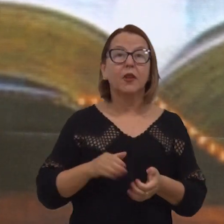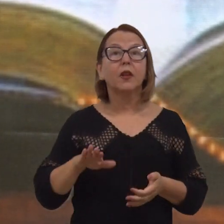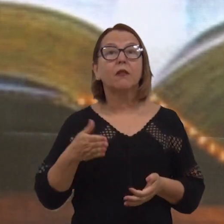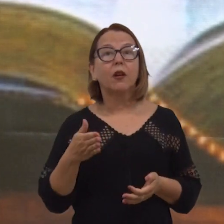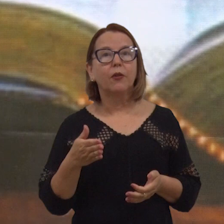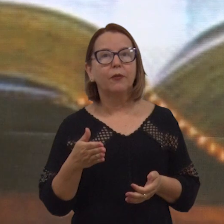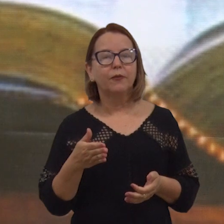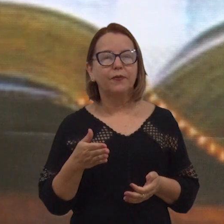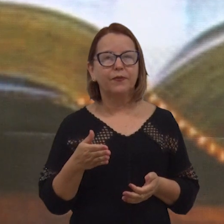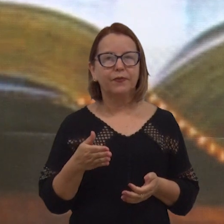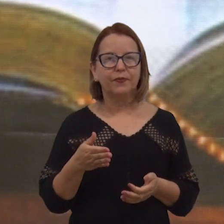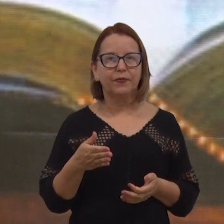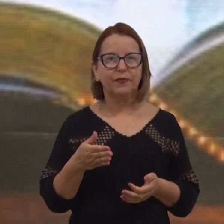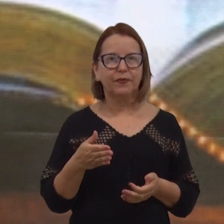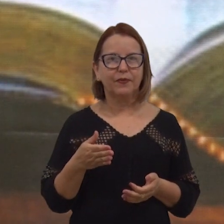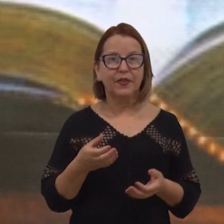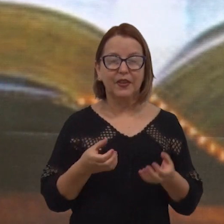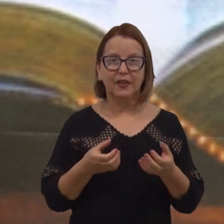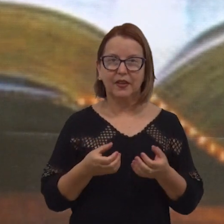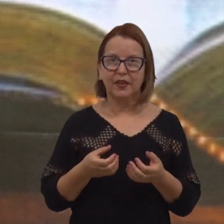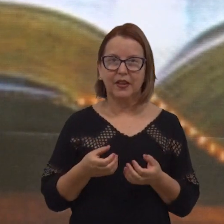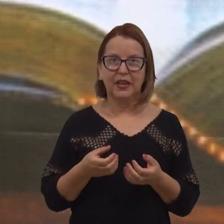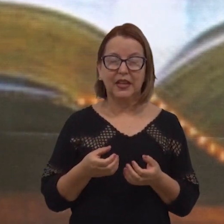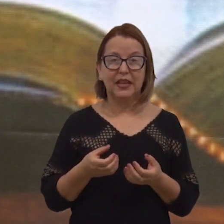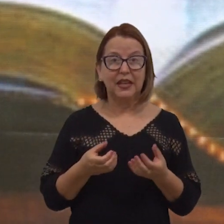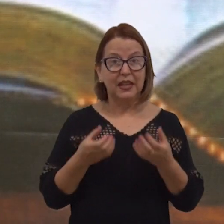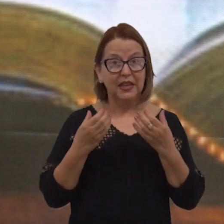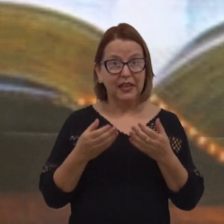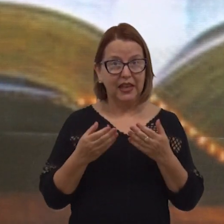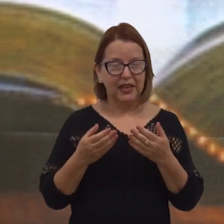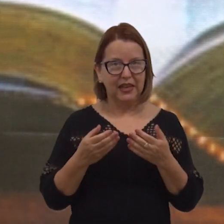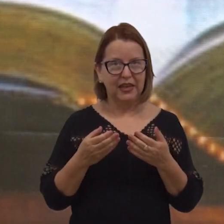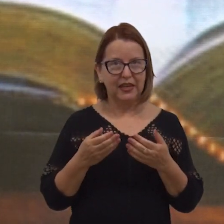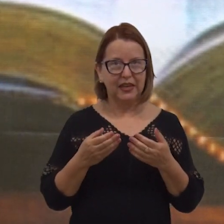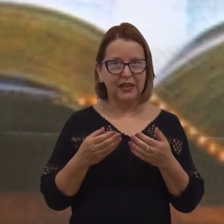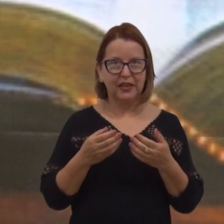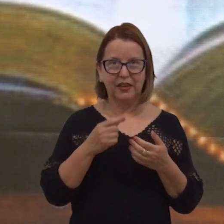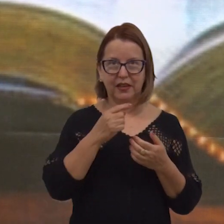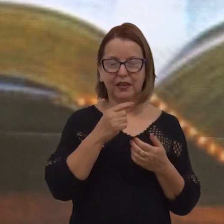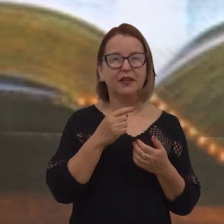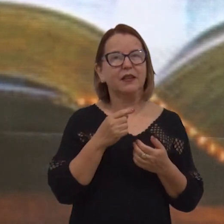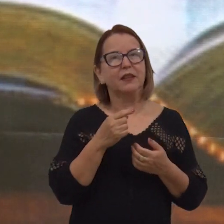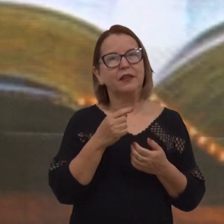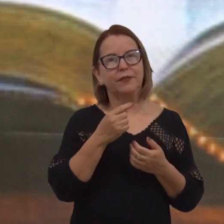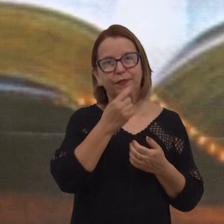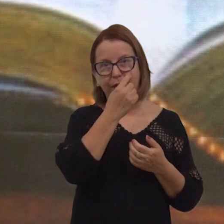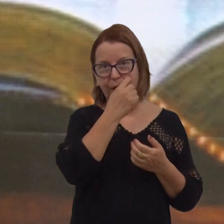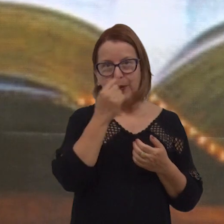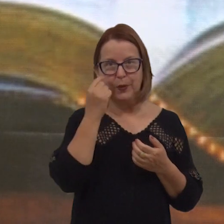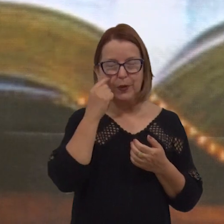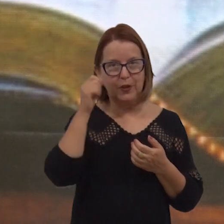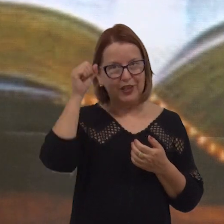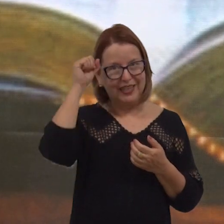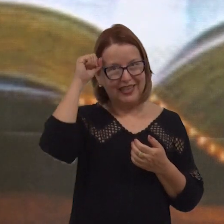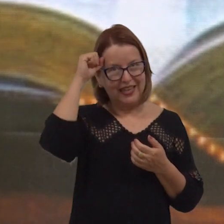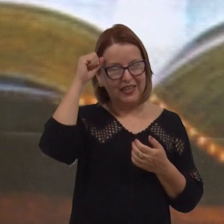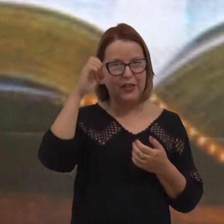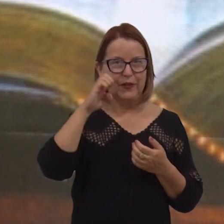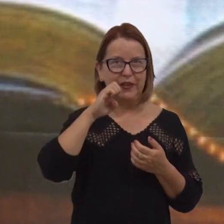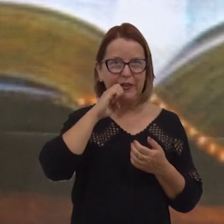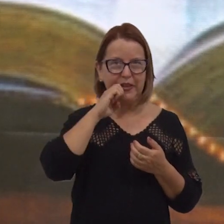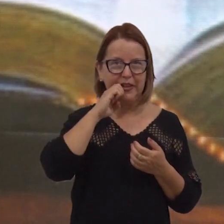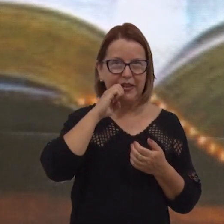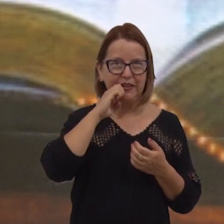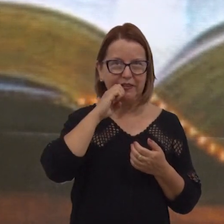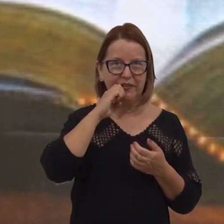essa? Tentar fazer com que os olhos dos nossos pais fossem tirados daquilo que Deus disse. E foi isso que ele